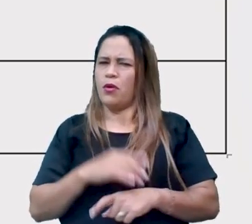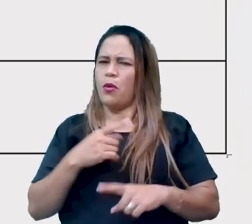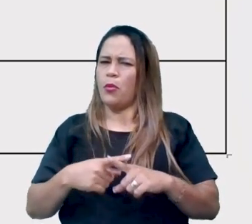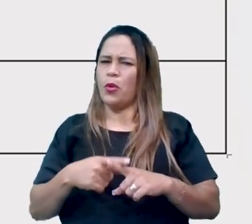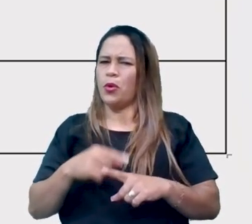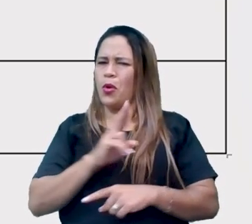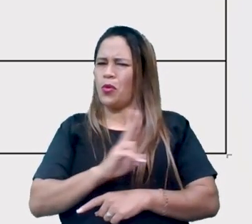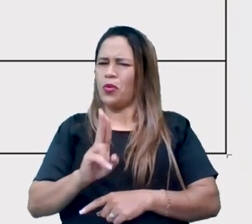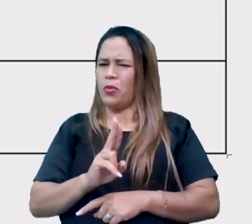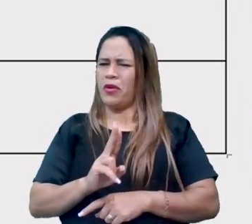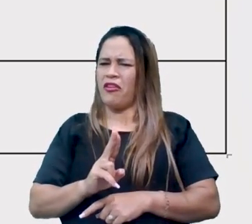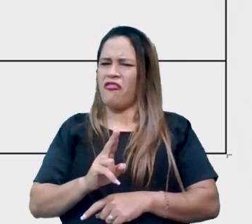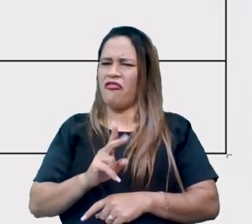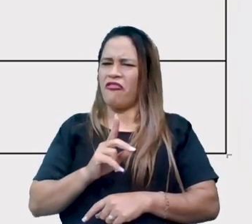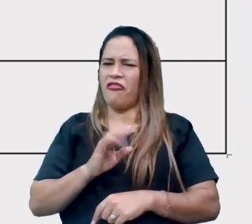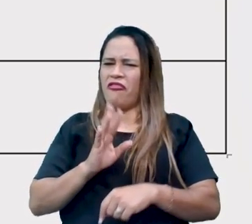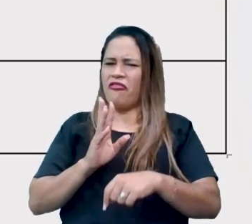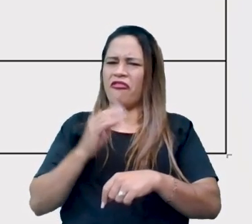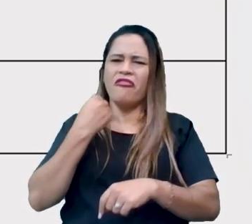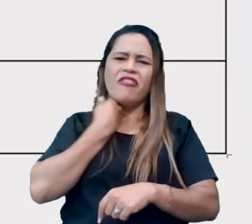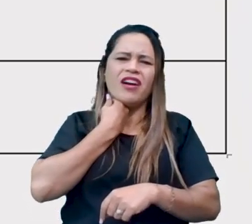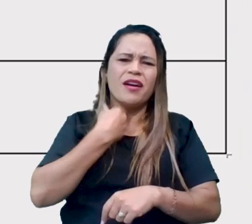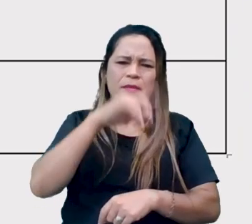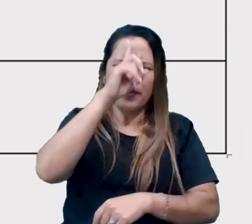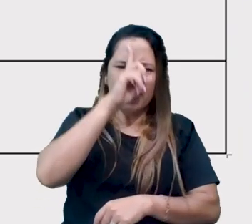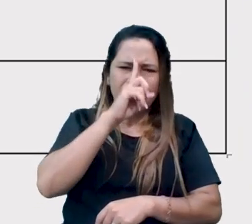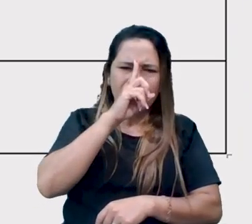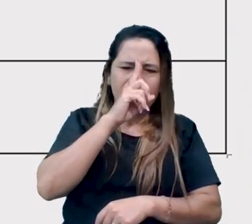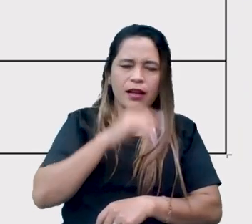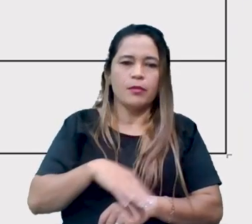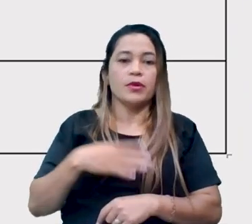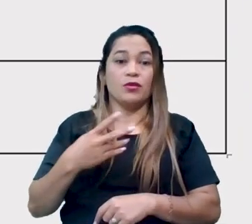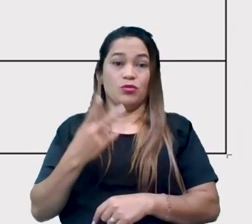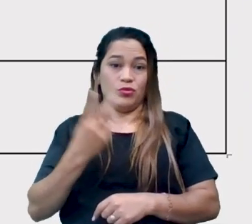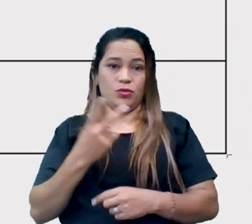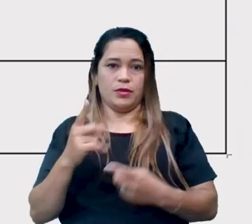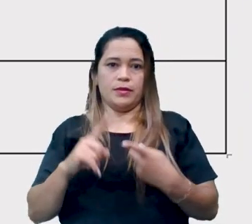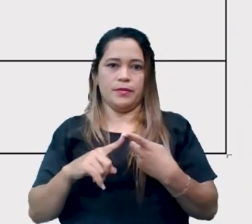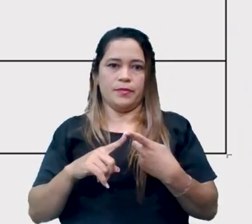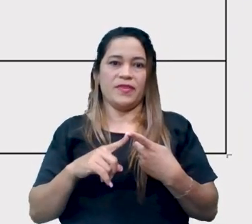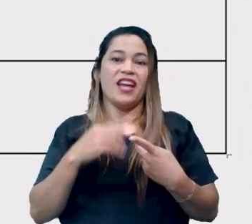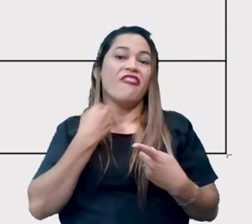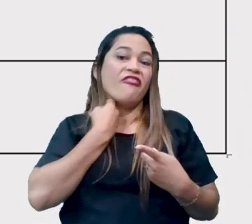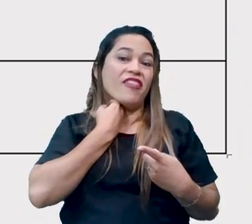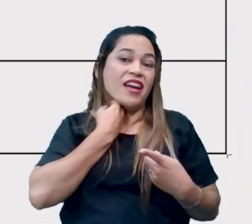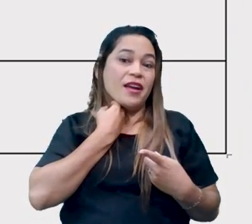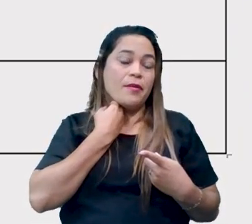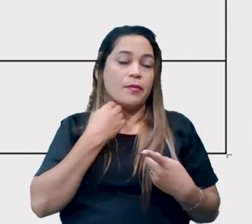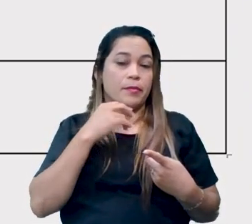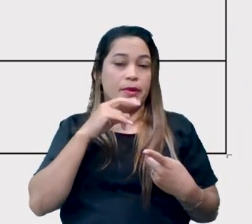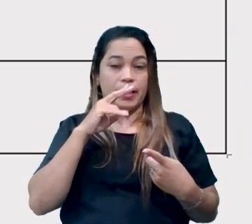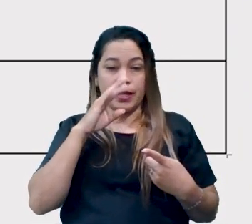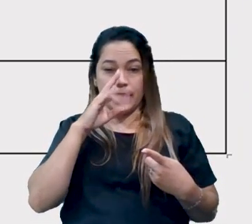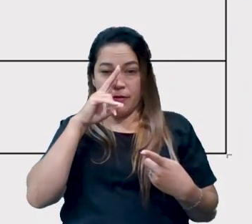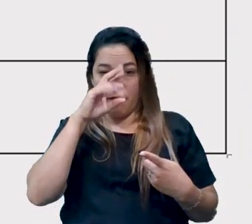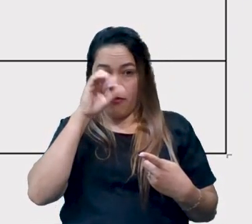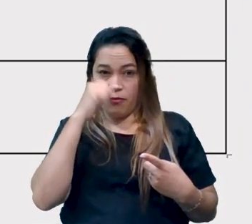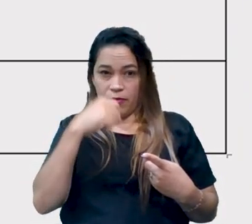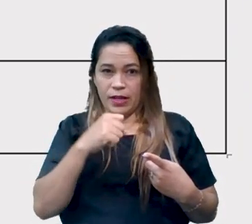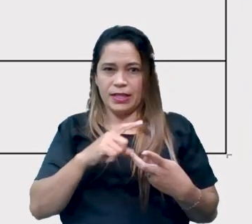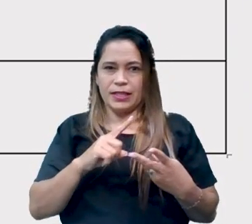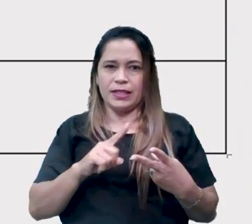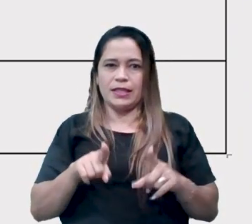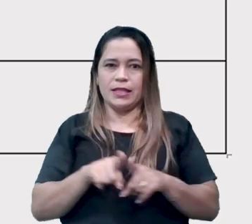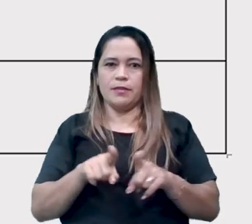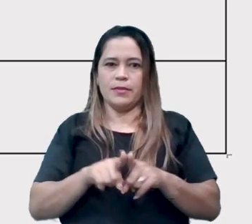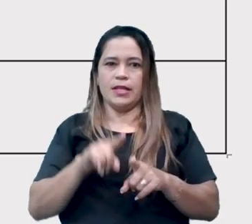chama febre amarela? Porque os dois sintomas mais clássicos dela é a febre alta e a